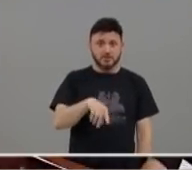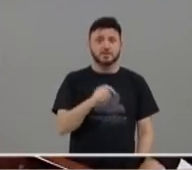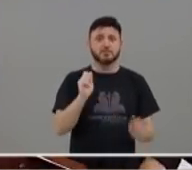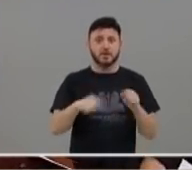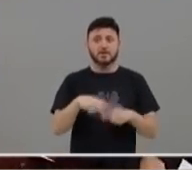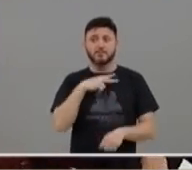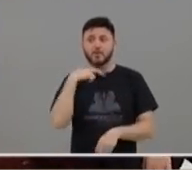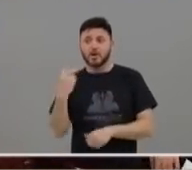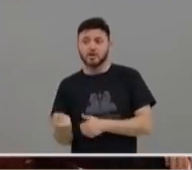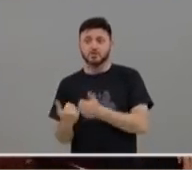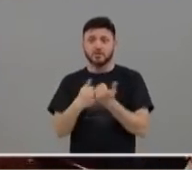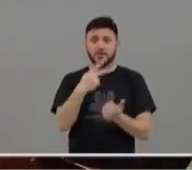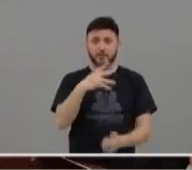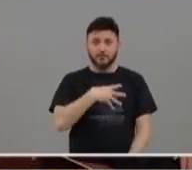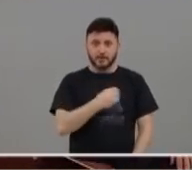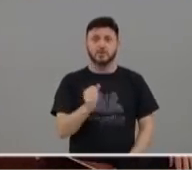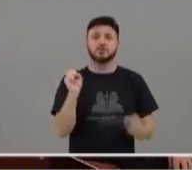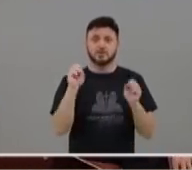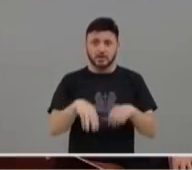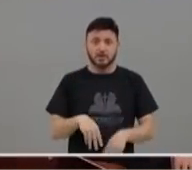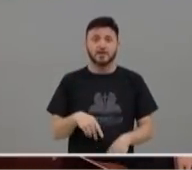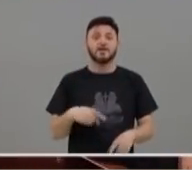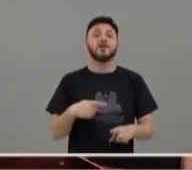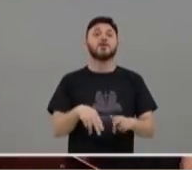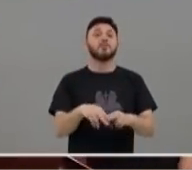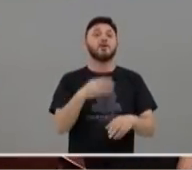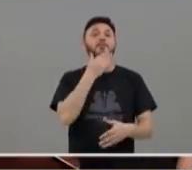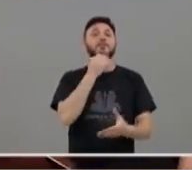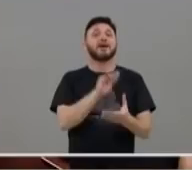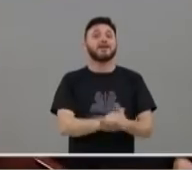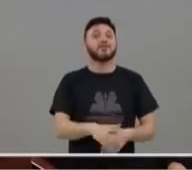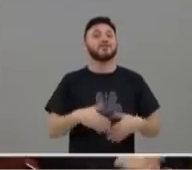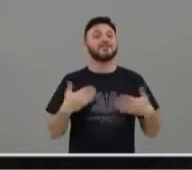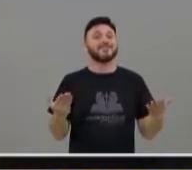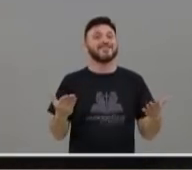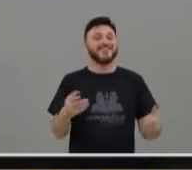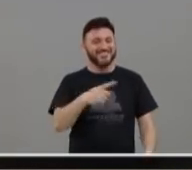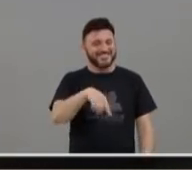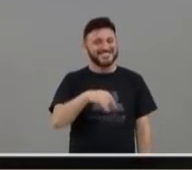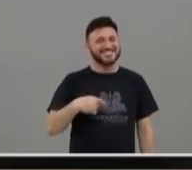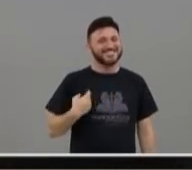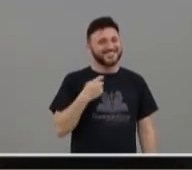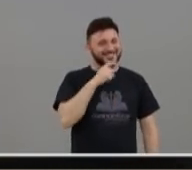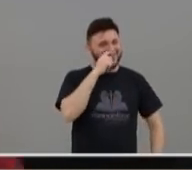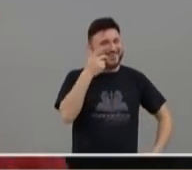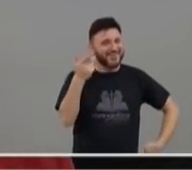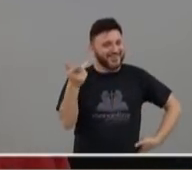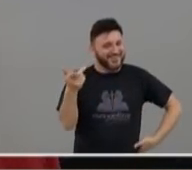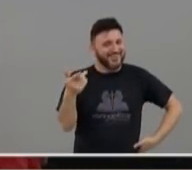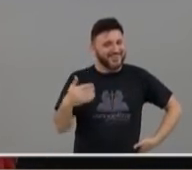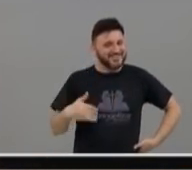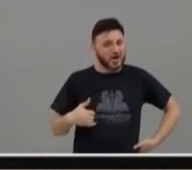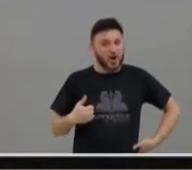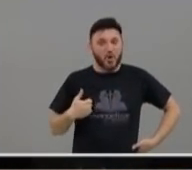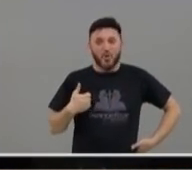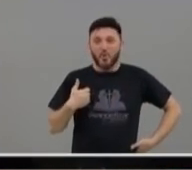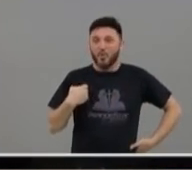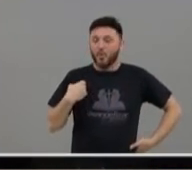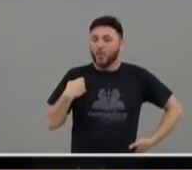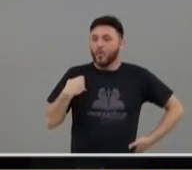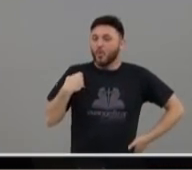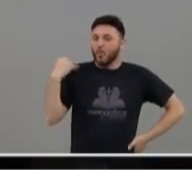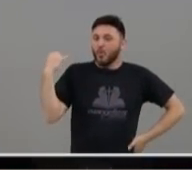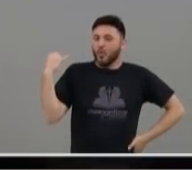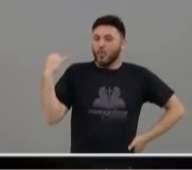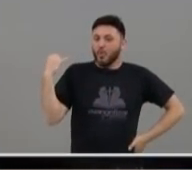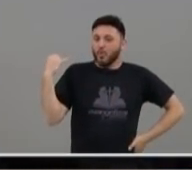pelos filhos de vocês? Sim. E pelos maridos? Orgulhosas? Tem que confessar.